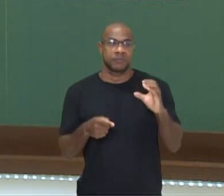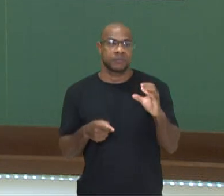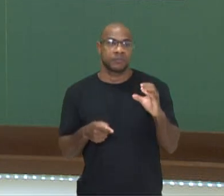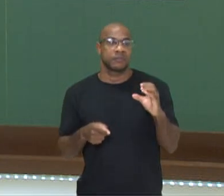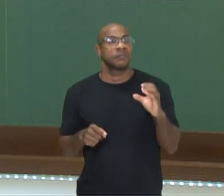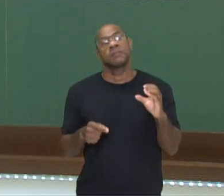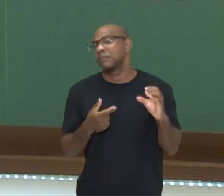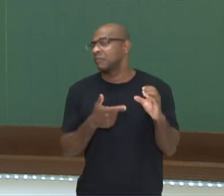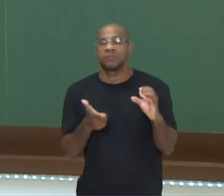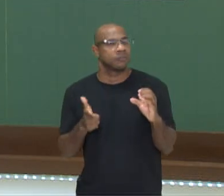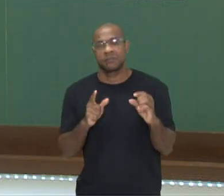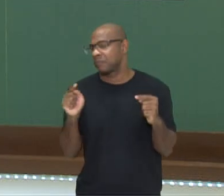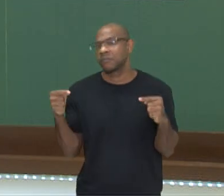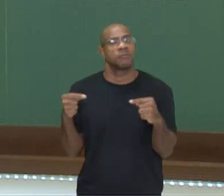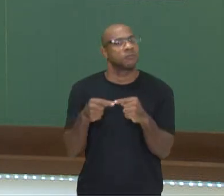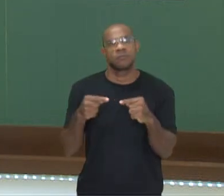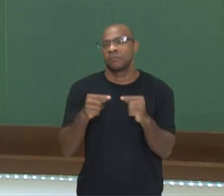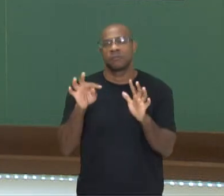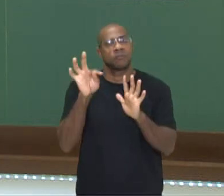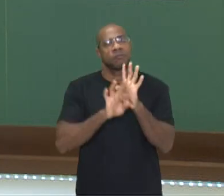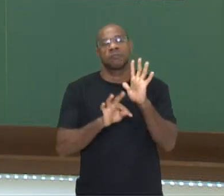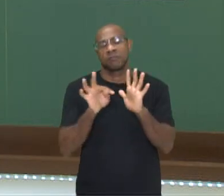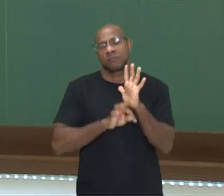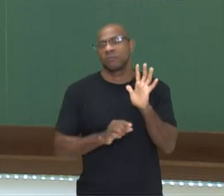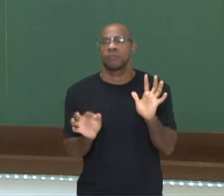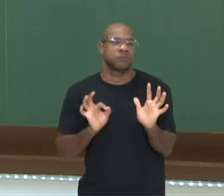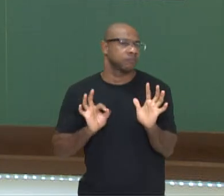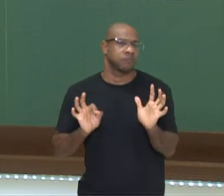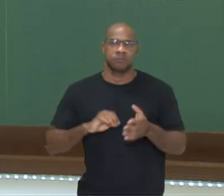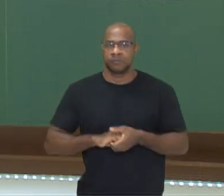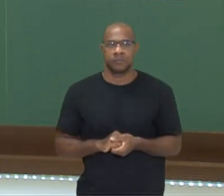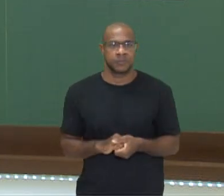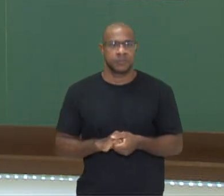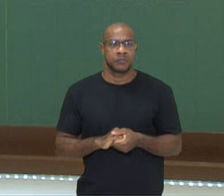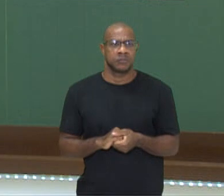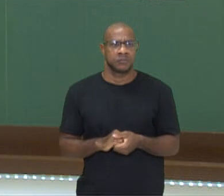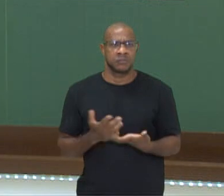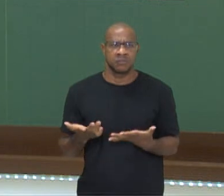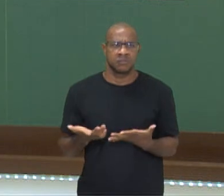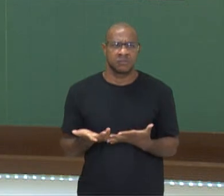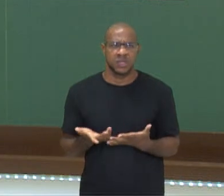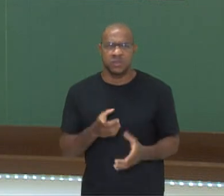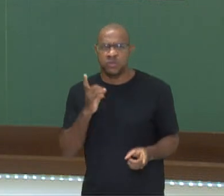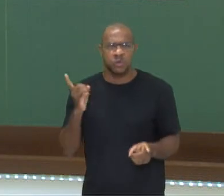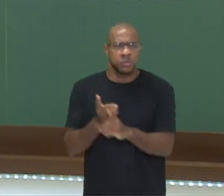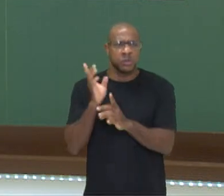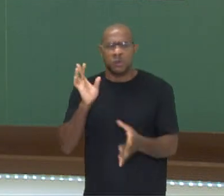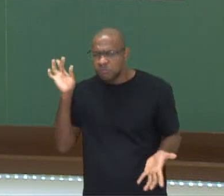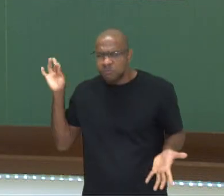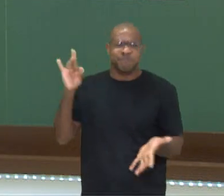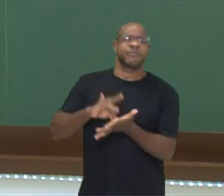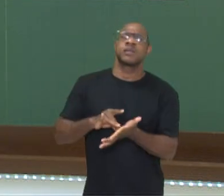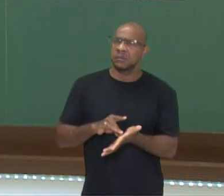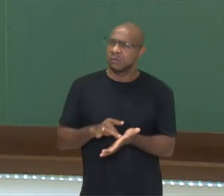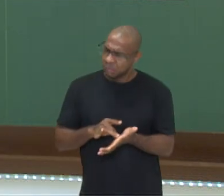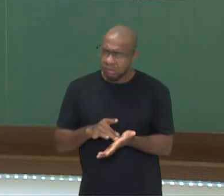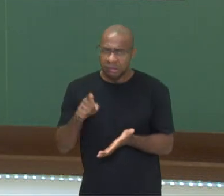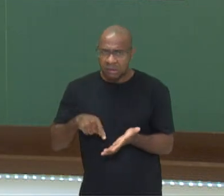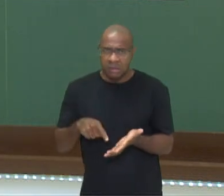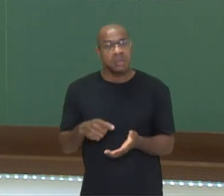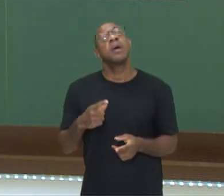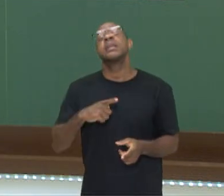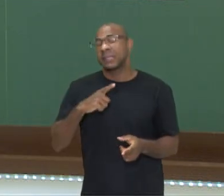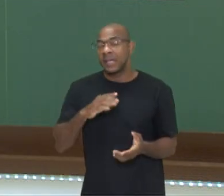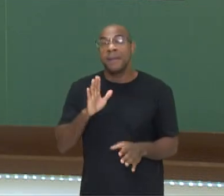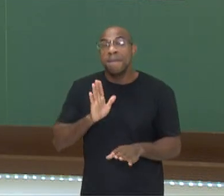ela não corresponde ao texto, tá certo? Ó, descobriu-se finalmente a verdadeira... Não, temos mais um estudo